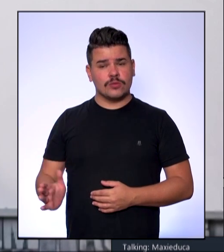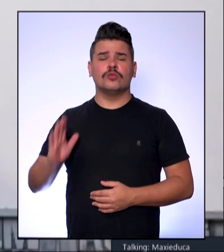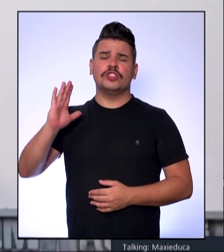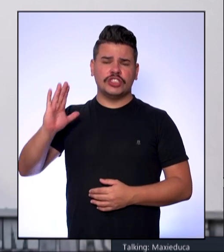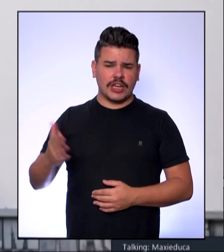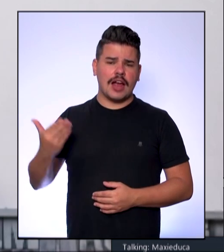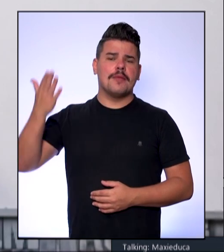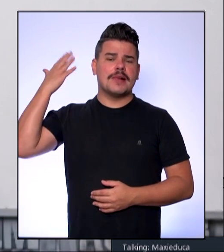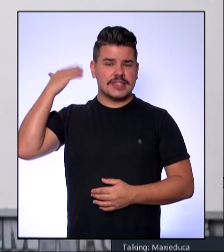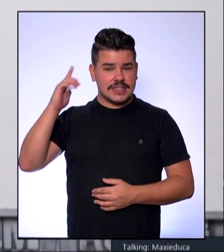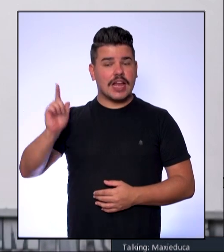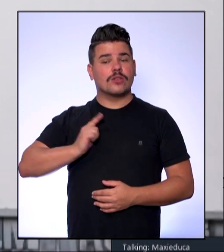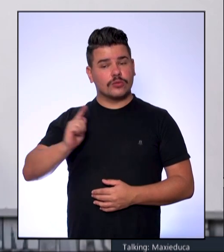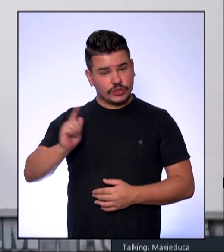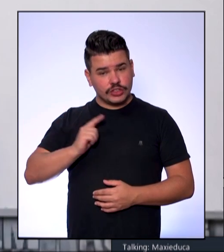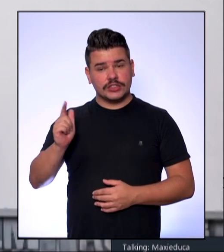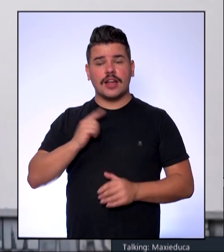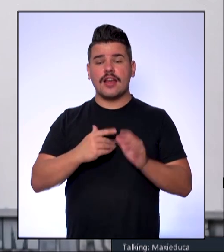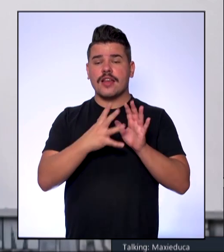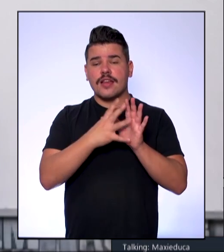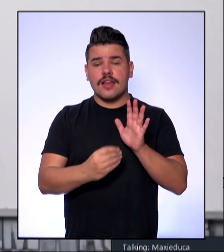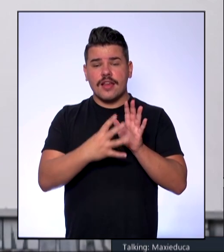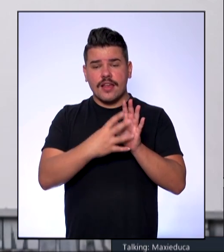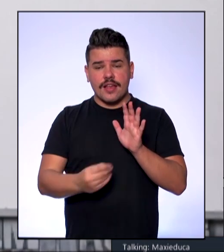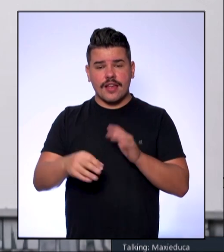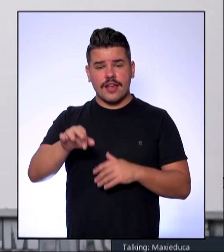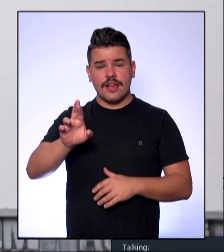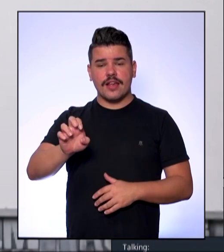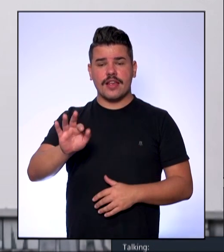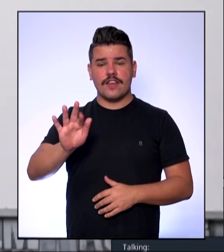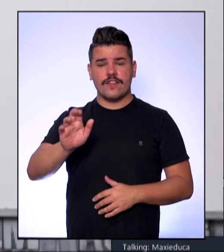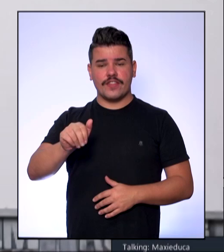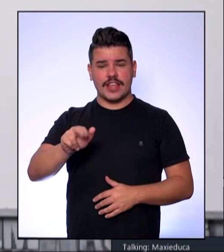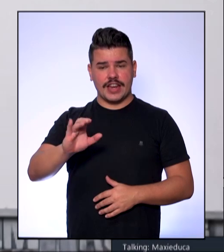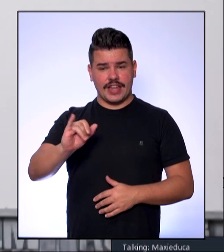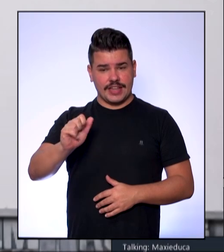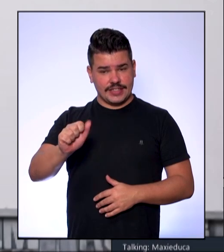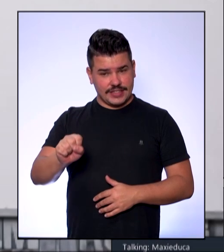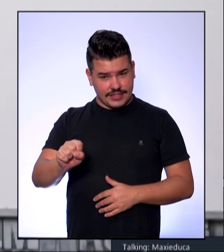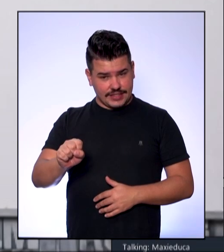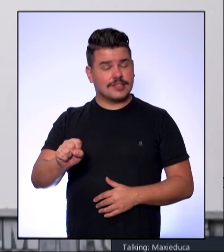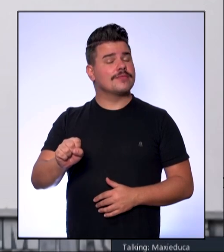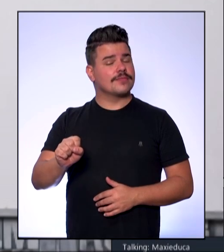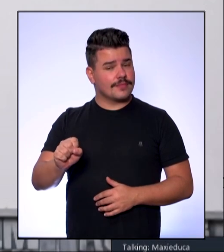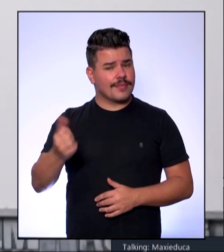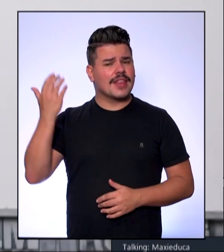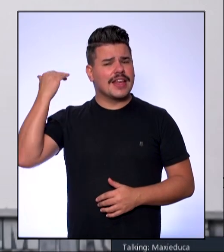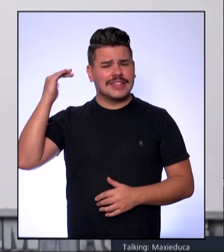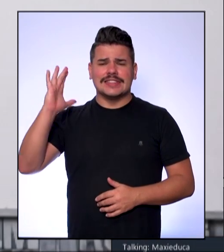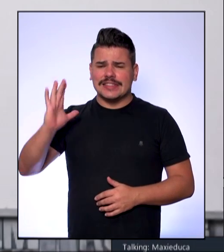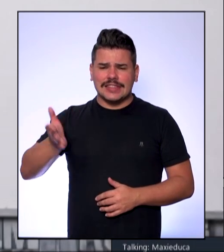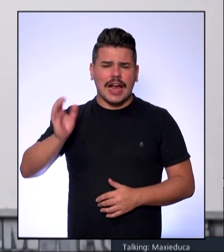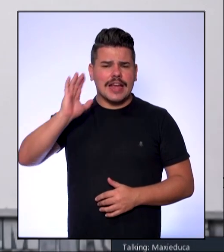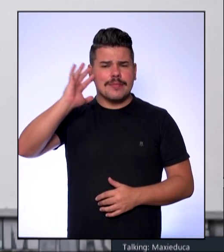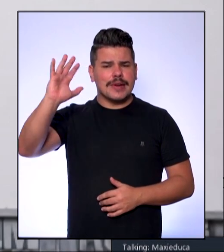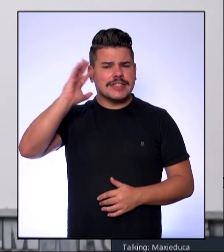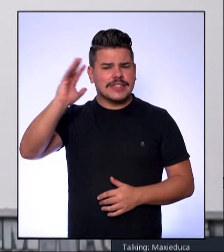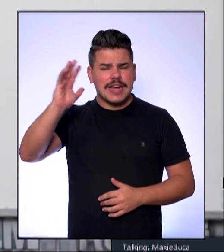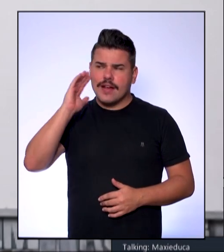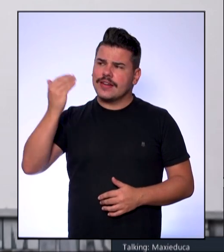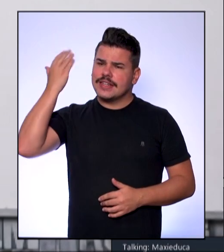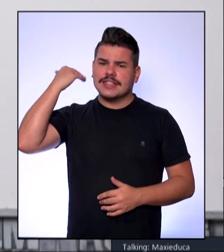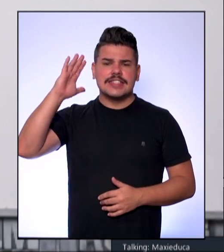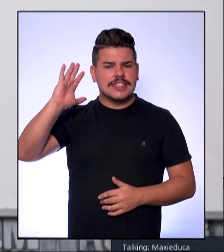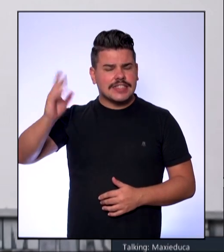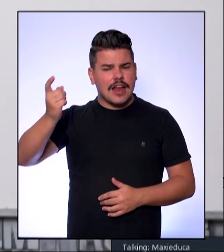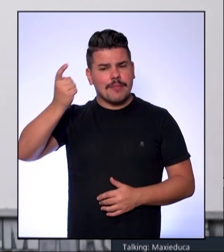referências. Olha só. Então, isso significa que já se imaginava, já se deduzia, já se